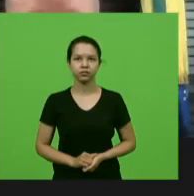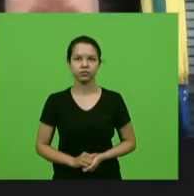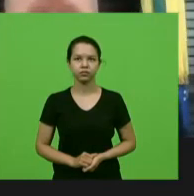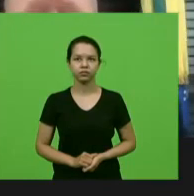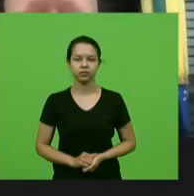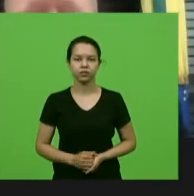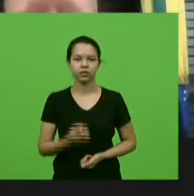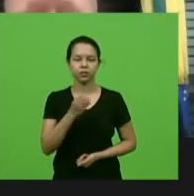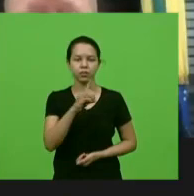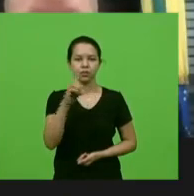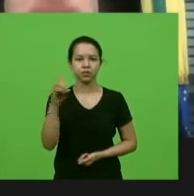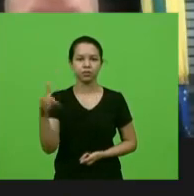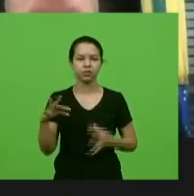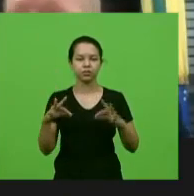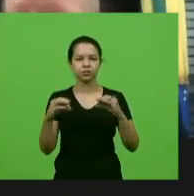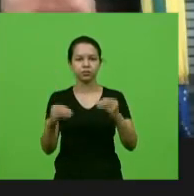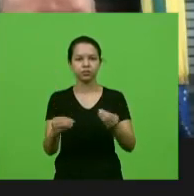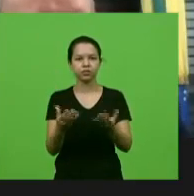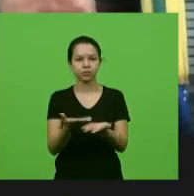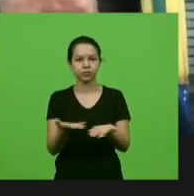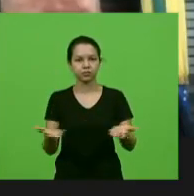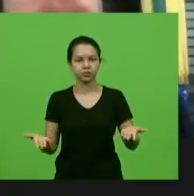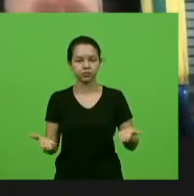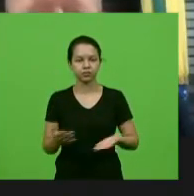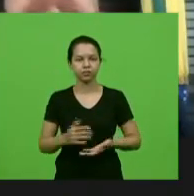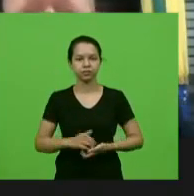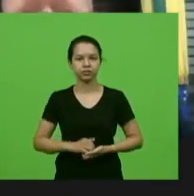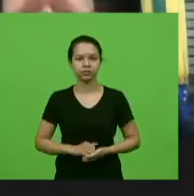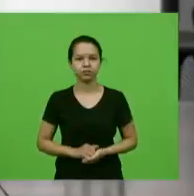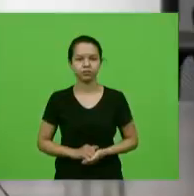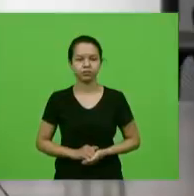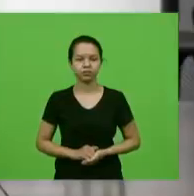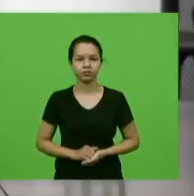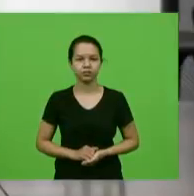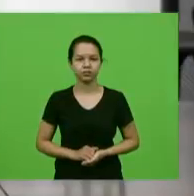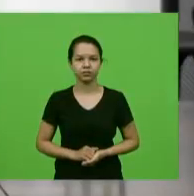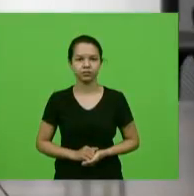Muito bom dia a todos, a todas.